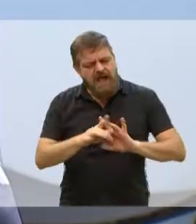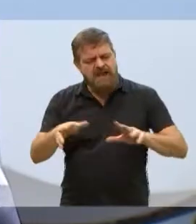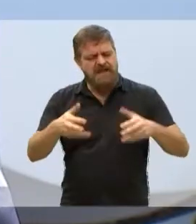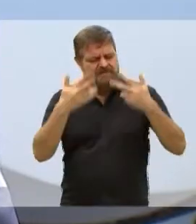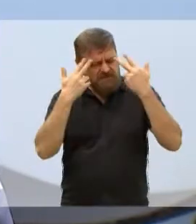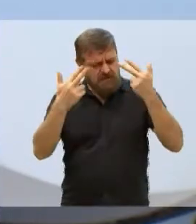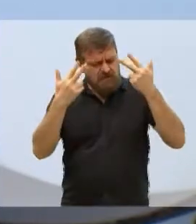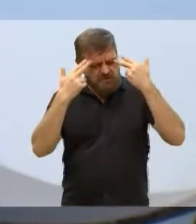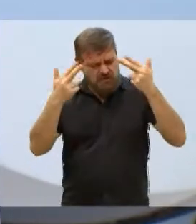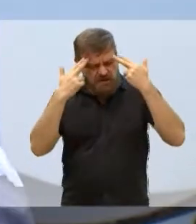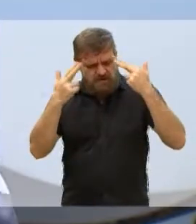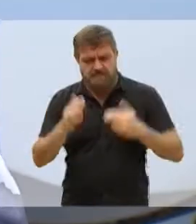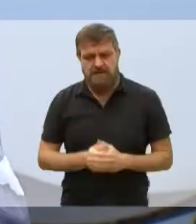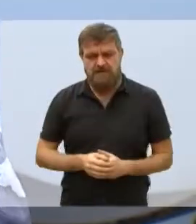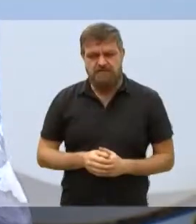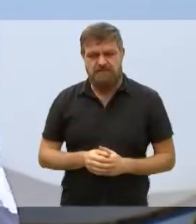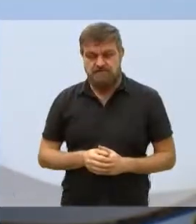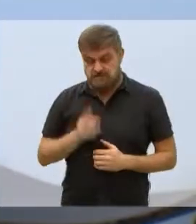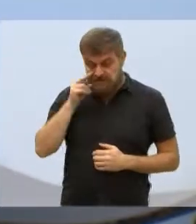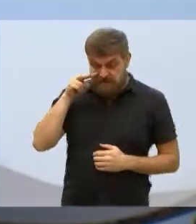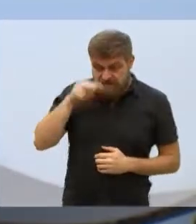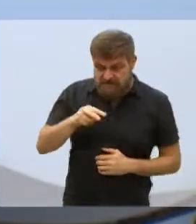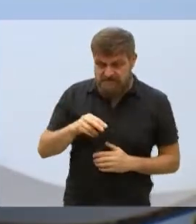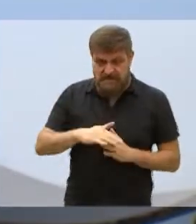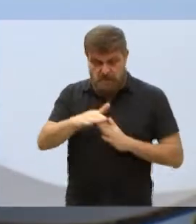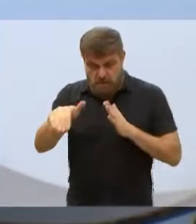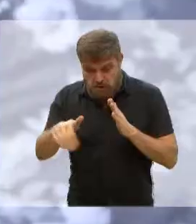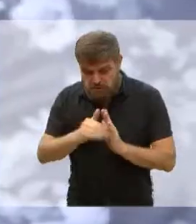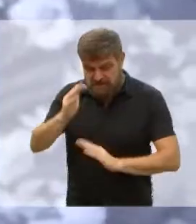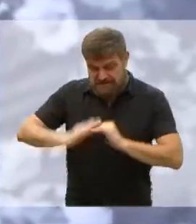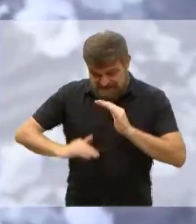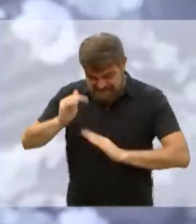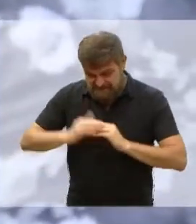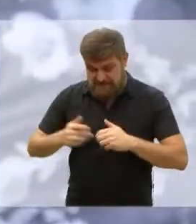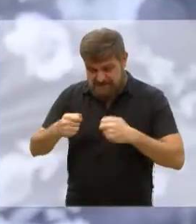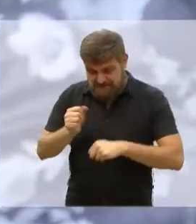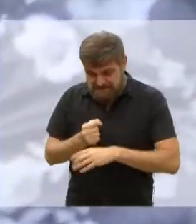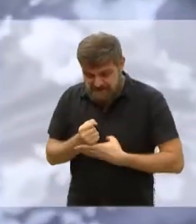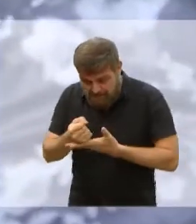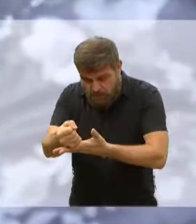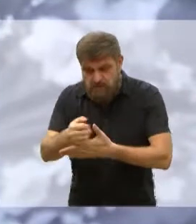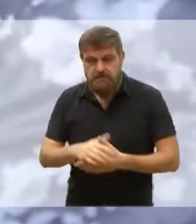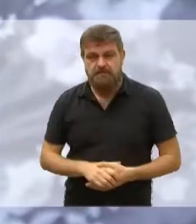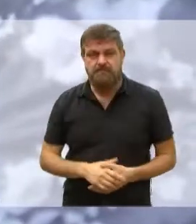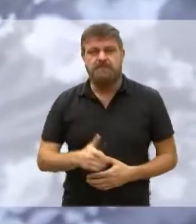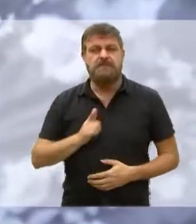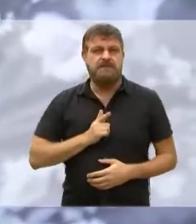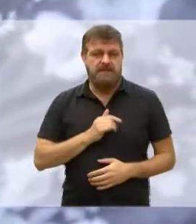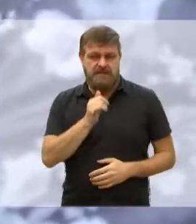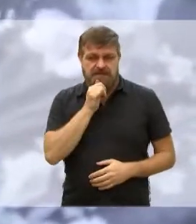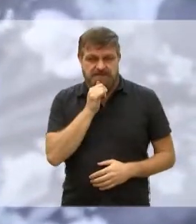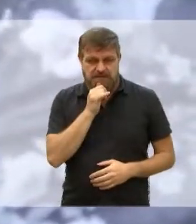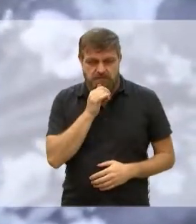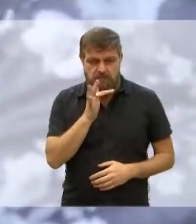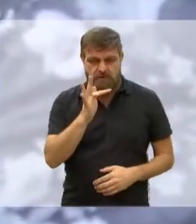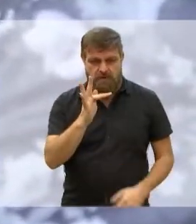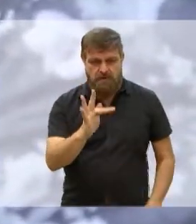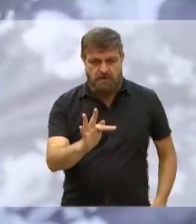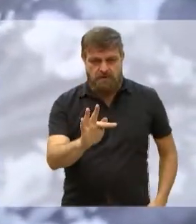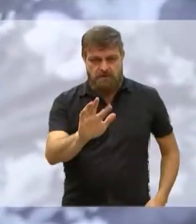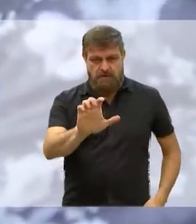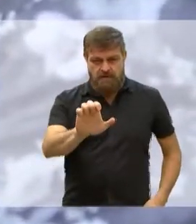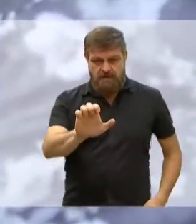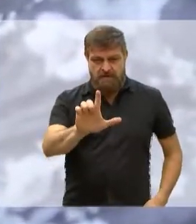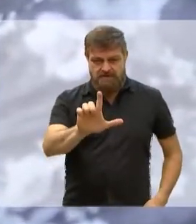mais natural e gostosa de lidar com tudo que tem que ser feito? Exato, tem. A gente tem, por exemplo, um dos meninos, o